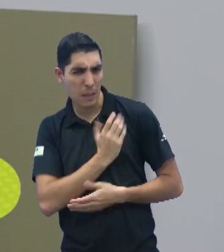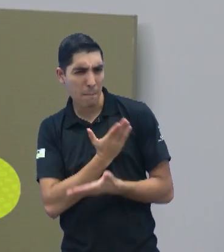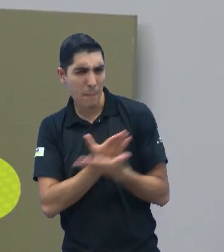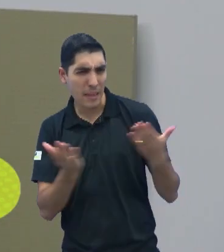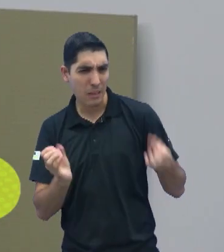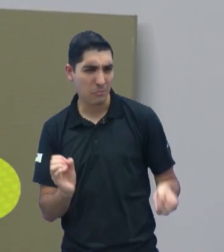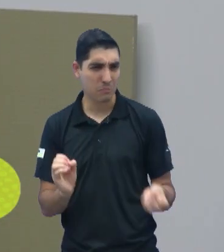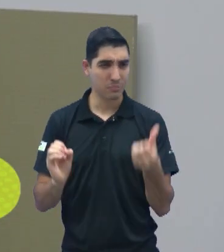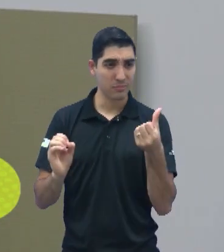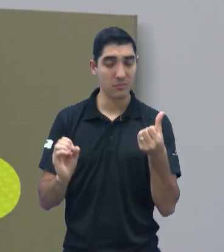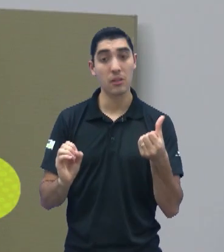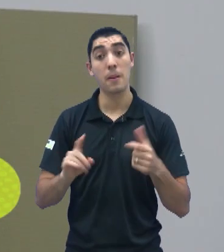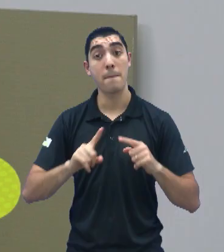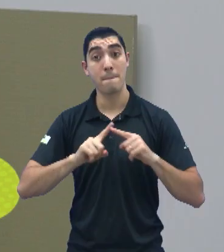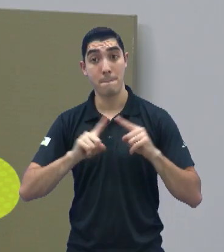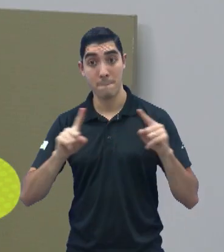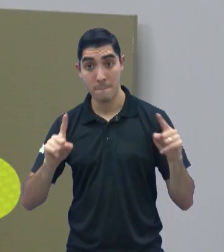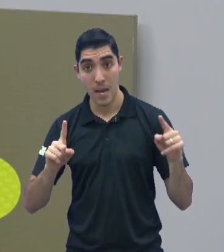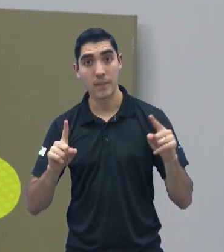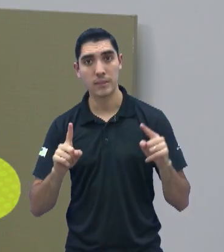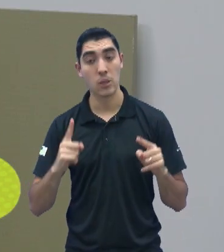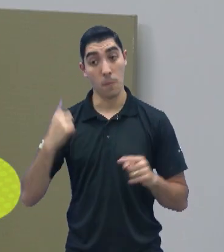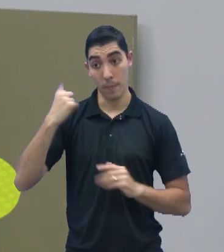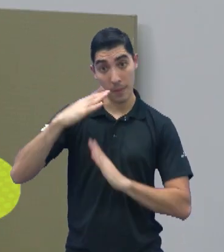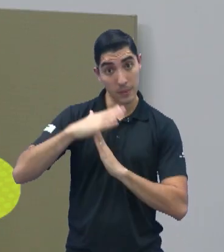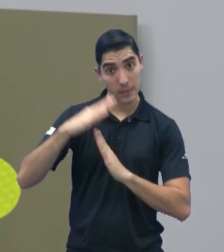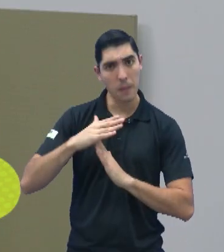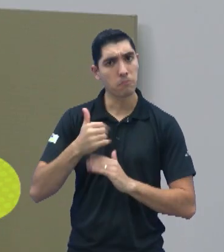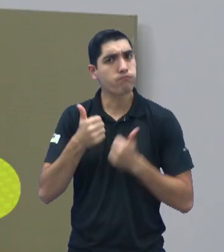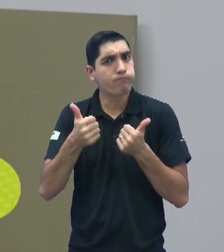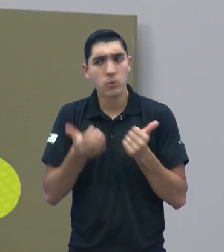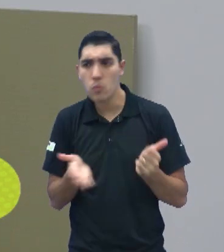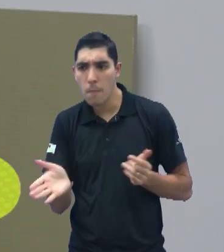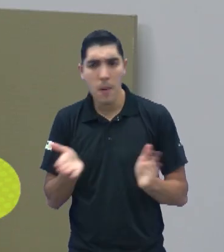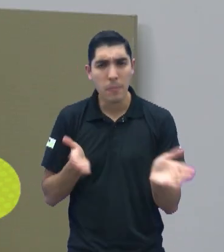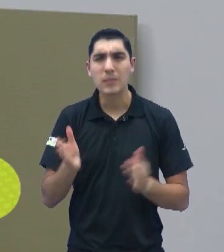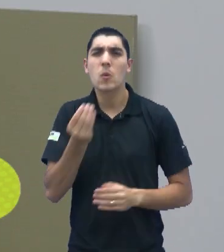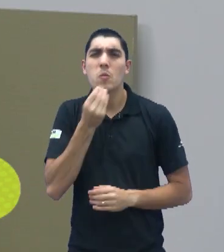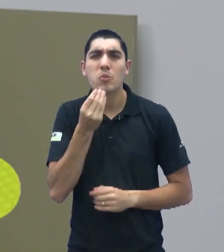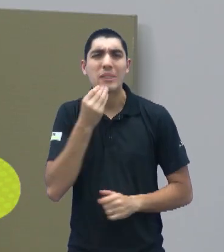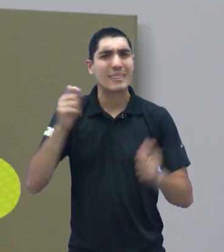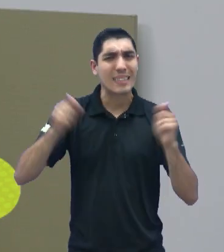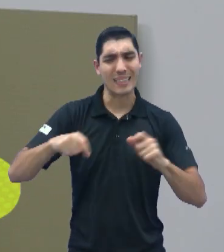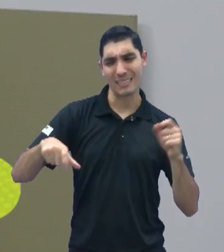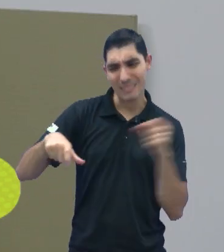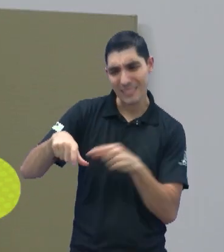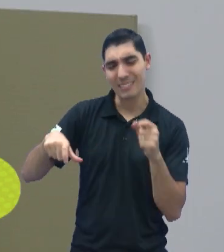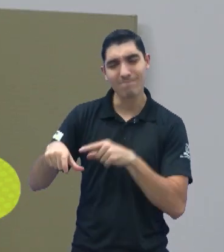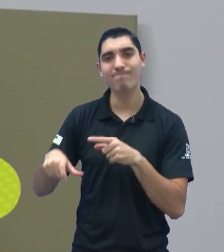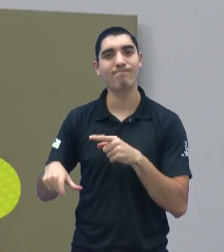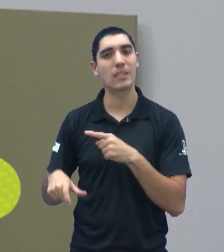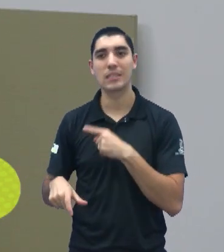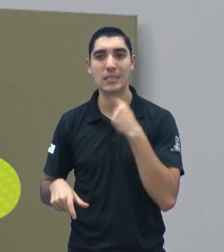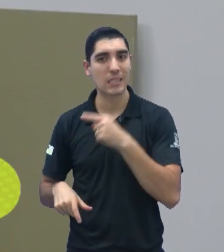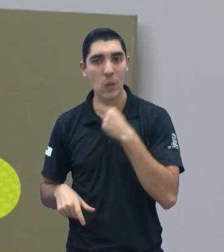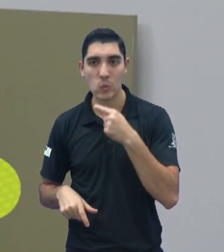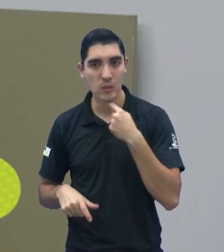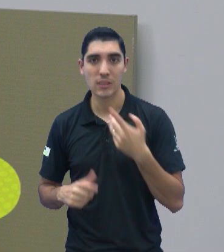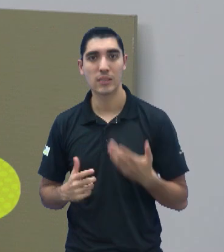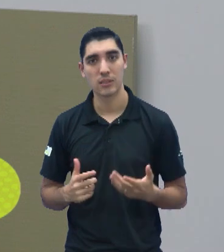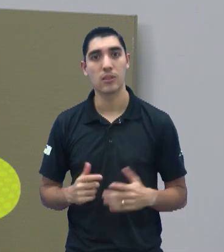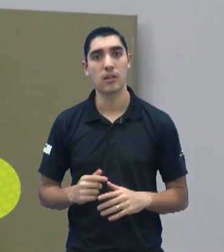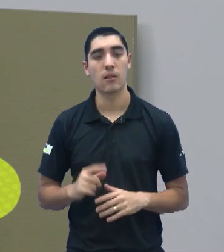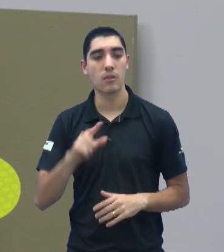do tipo. A gente fez um primeiro tempo muito bom contra o Corinthians, teve diversas chances de fazer o gol. Não fizemos.